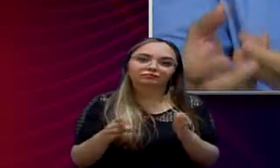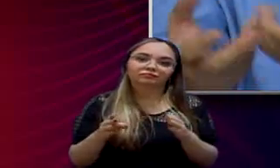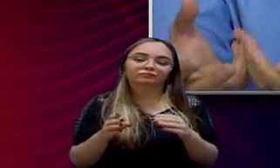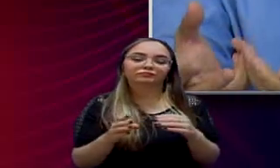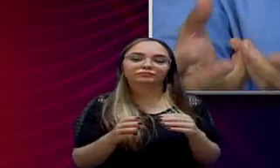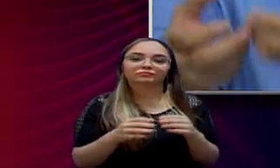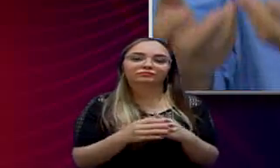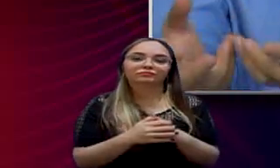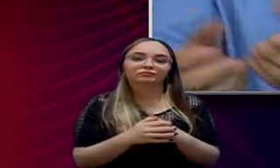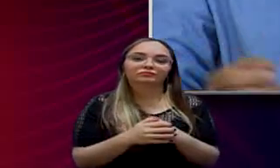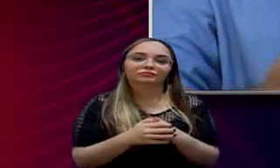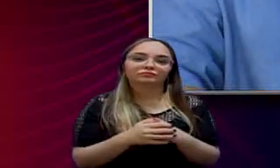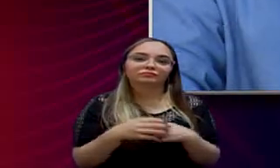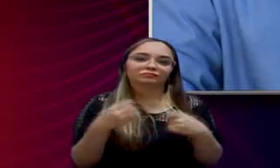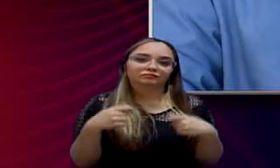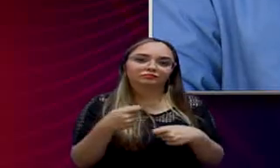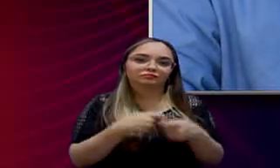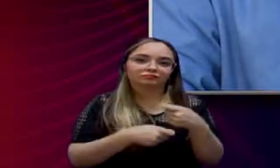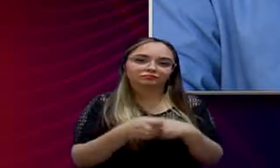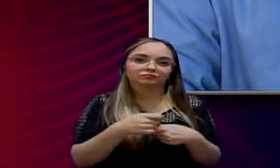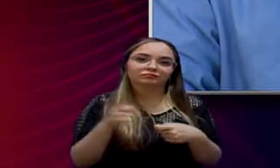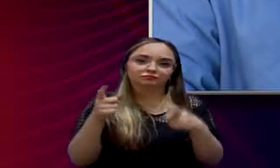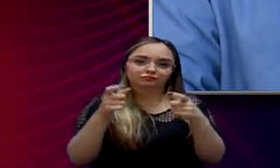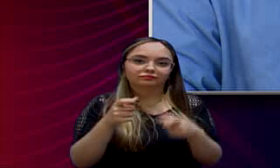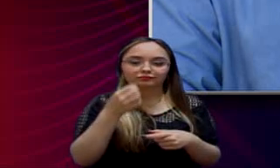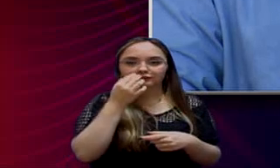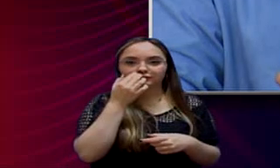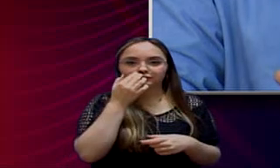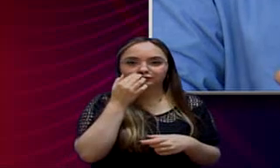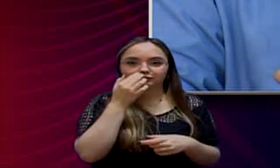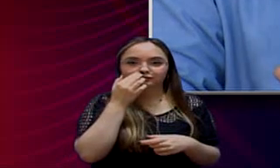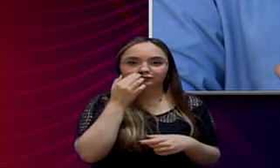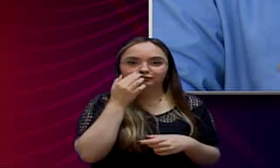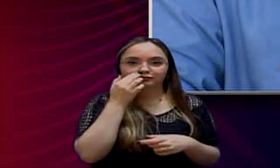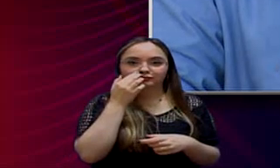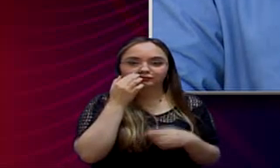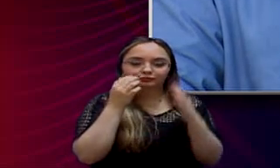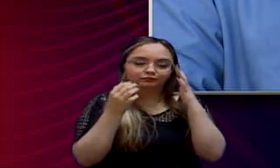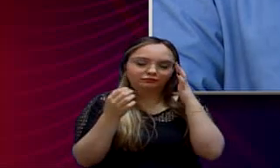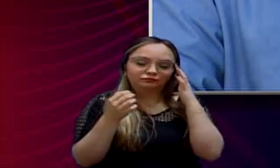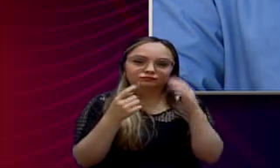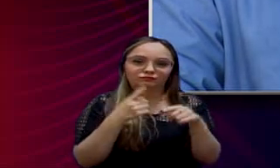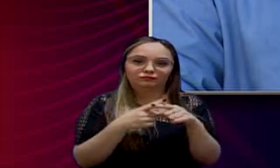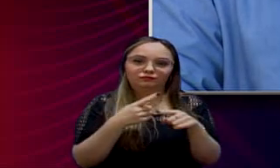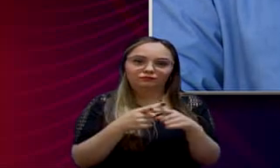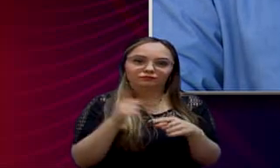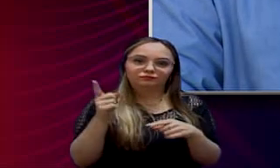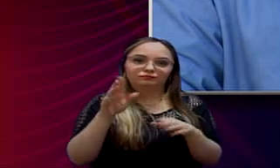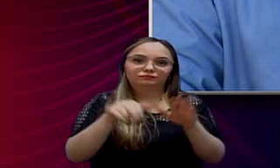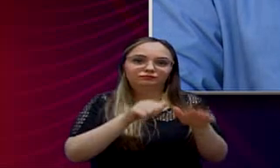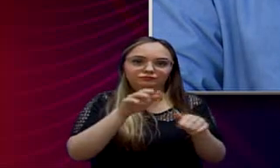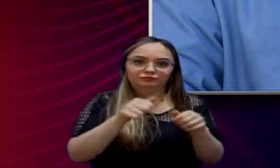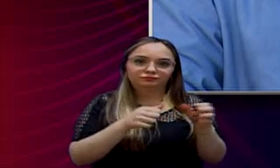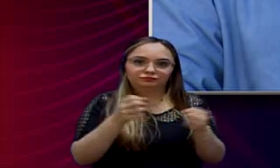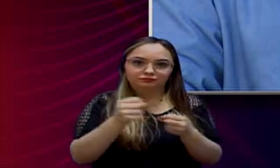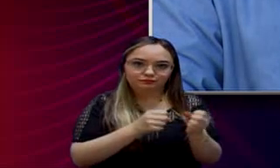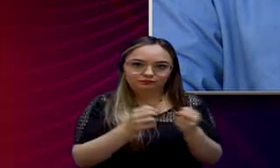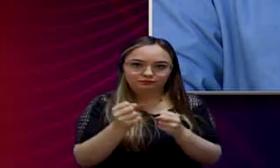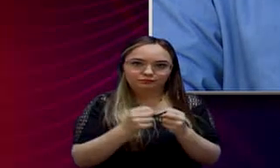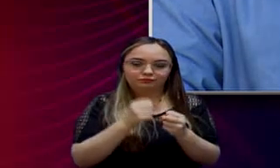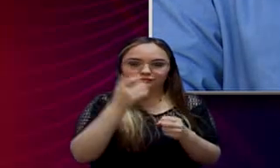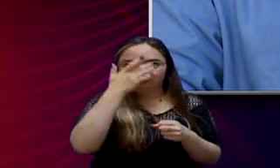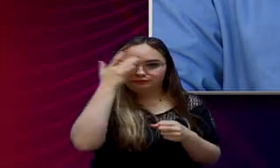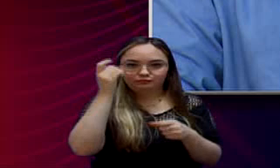física administrativa do Instituto é porque no caso de contratação né de